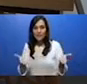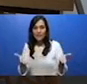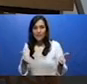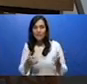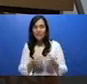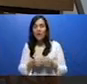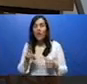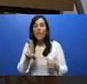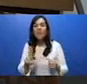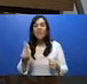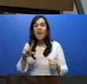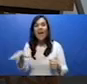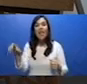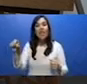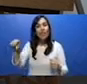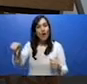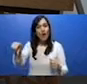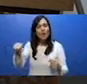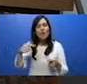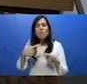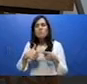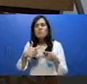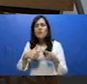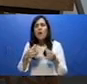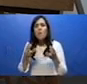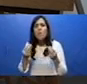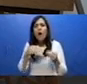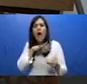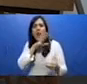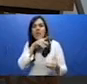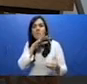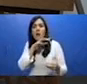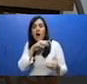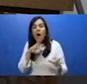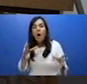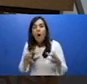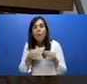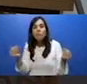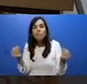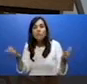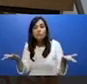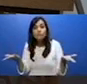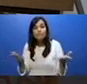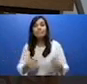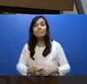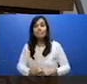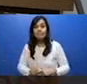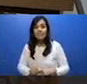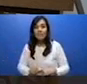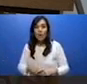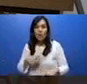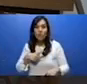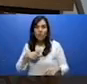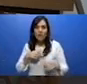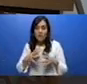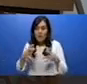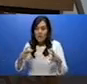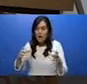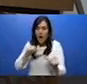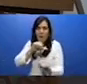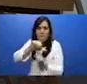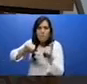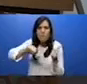unidade 9, porque muitos animais não existem mais, nós vamos ver grandes mudanças que ocorreram no